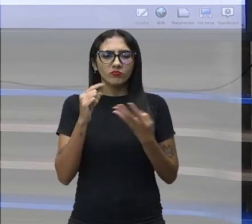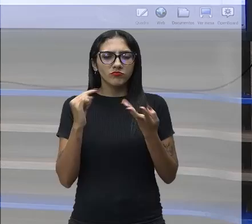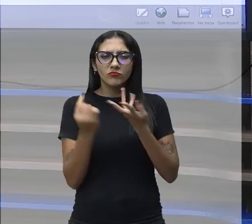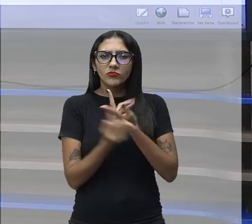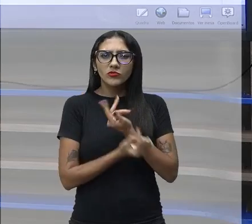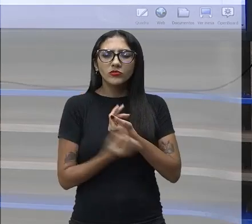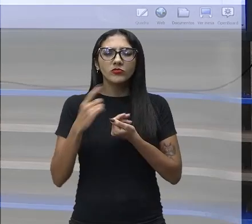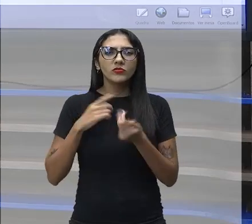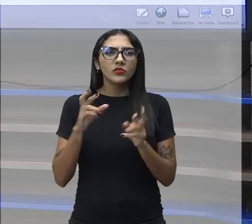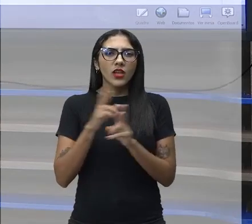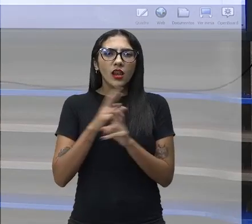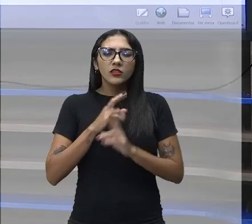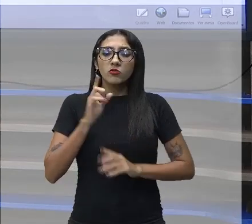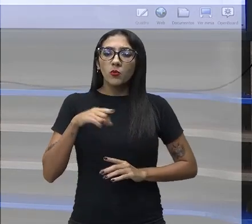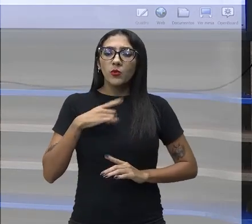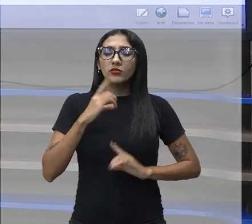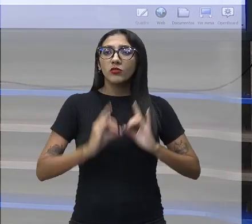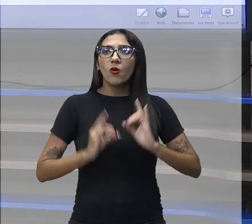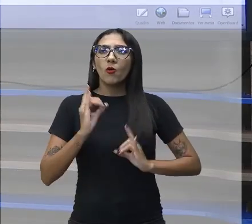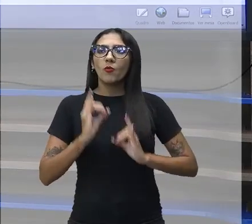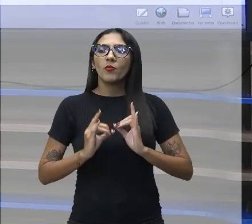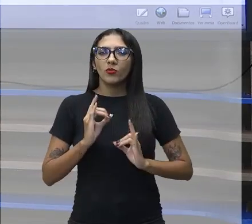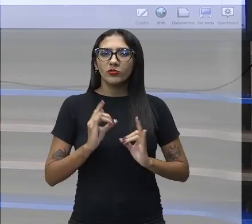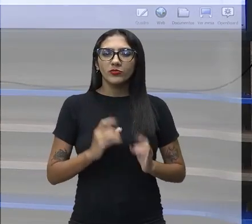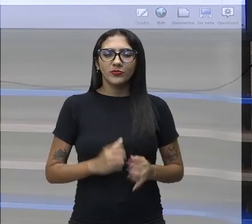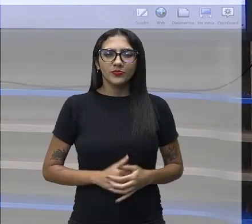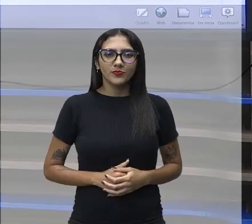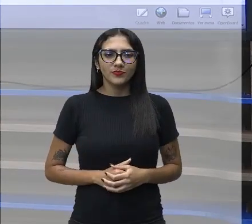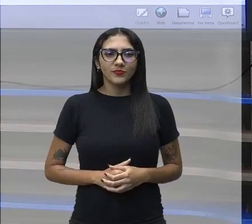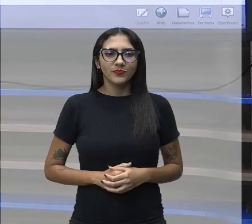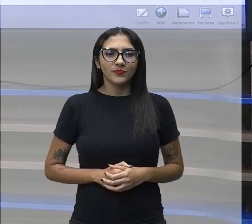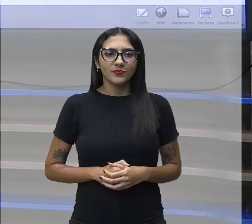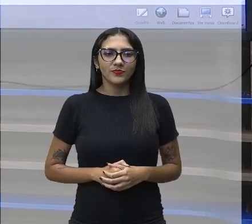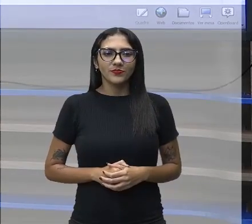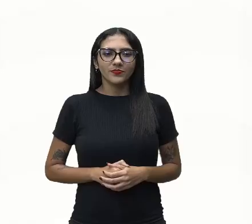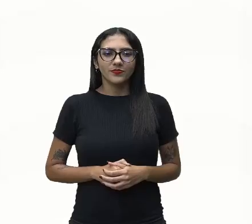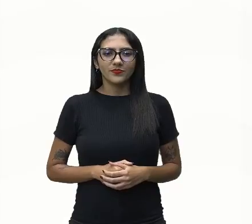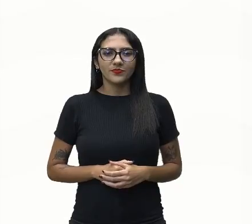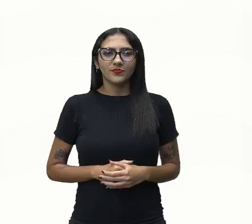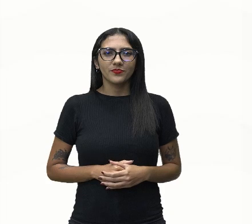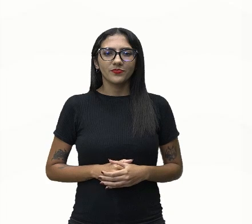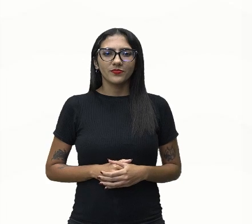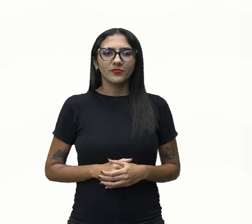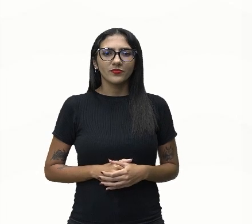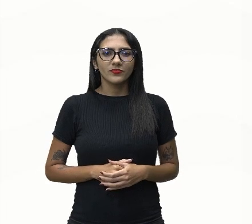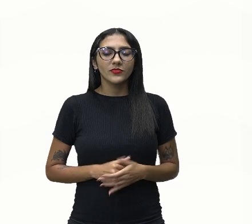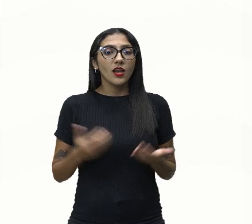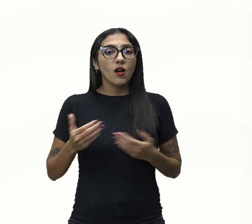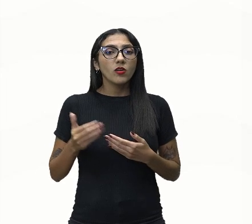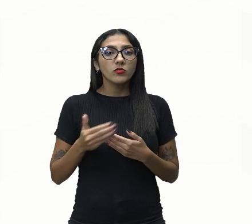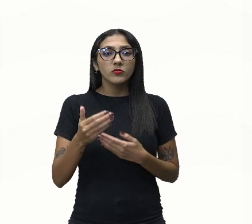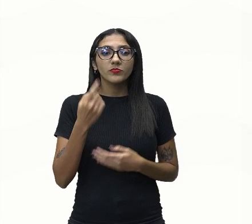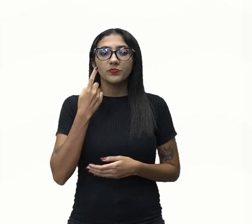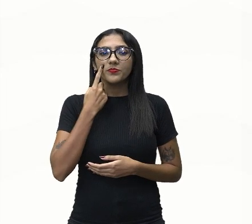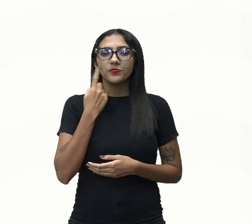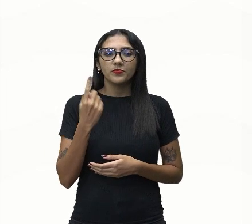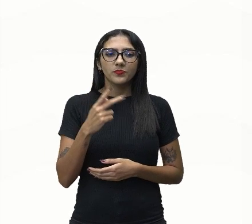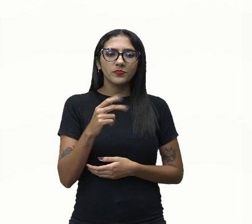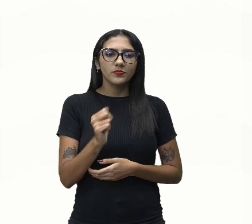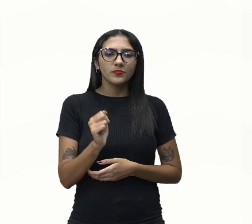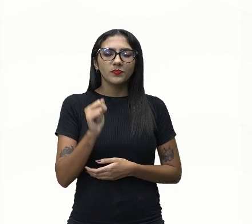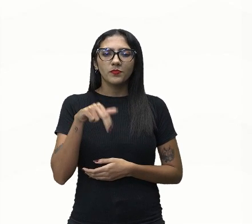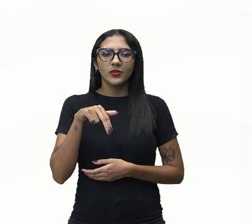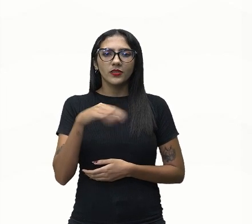com a adrenalina quando ela está presente no sangue. Vamos continuar observando agora sobre o pâncreas. Olha